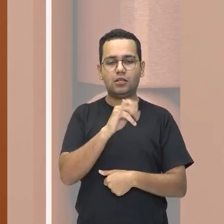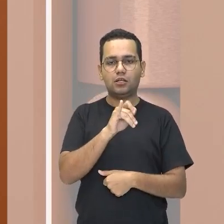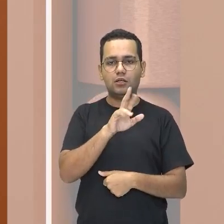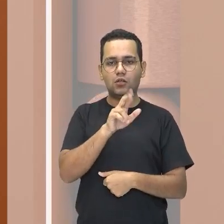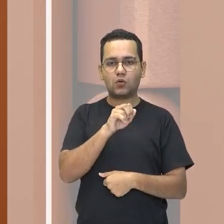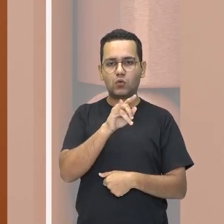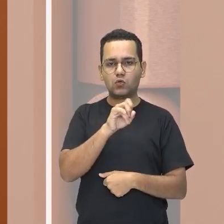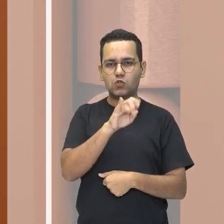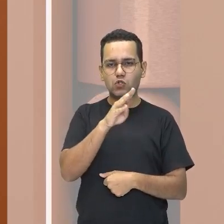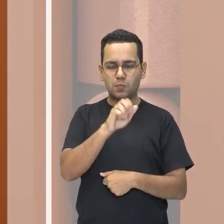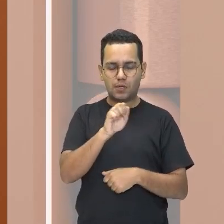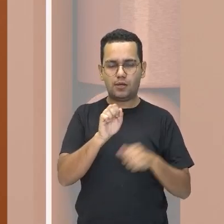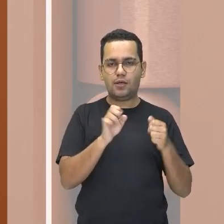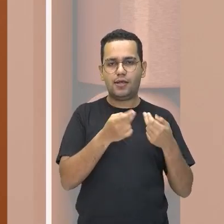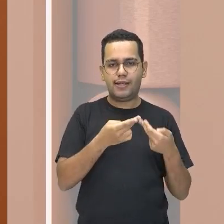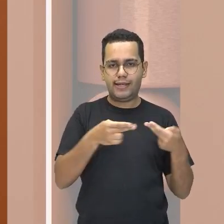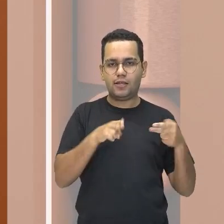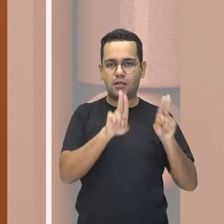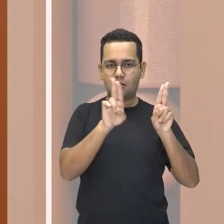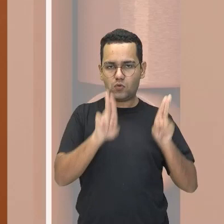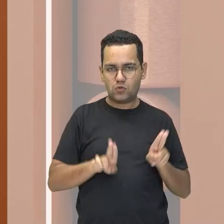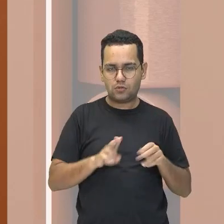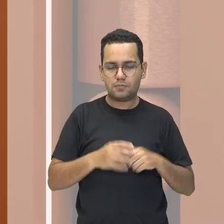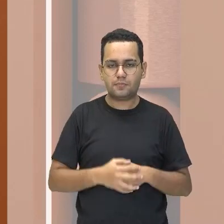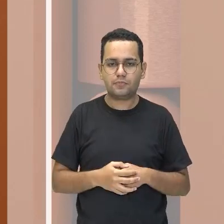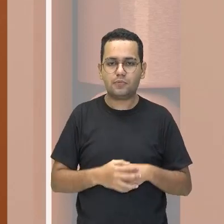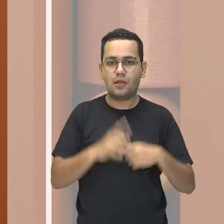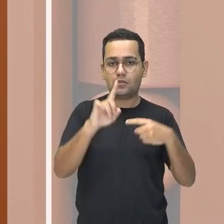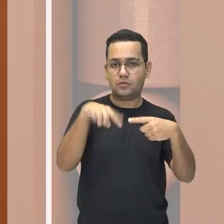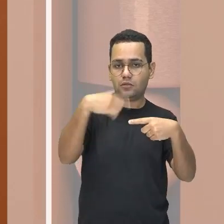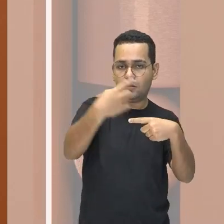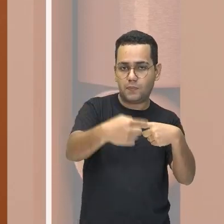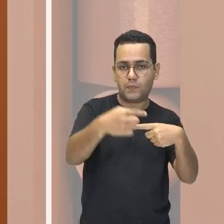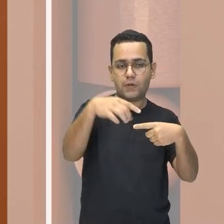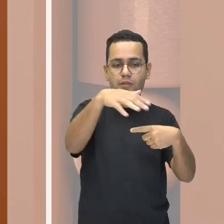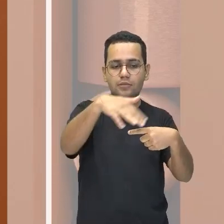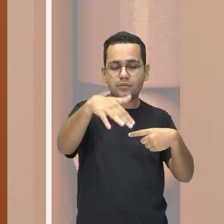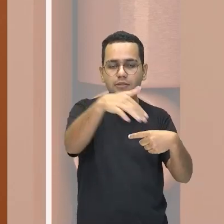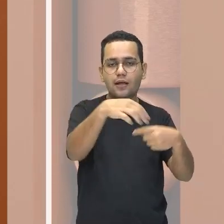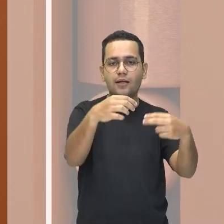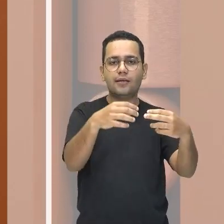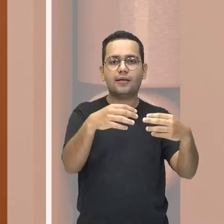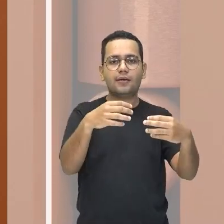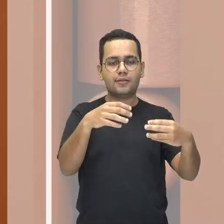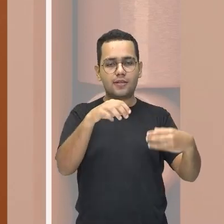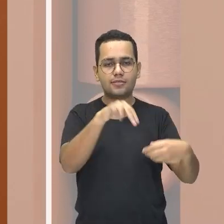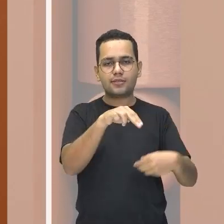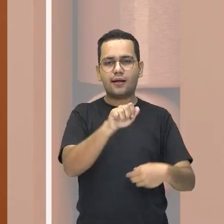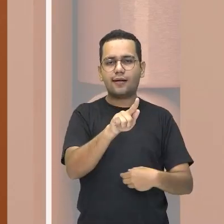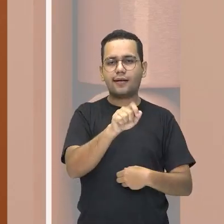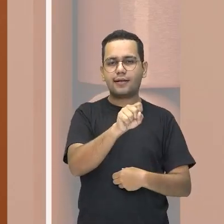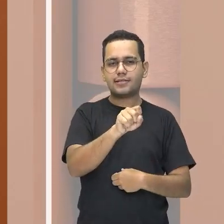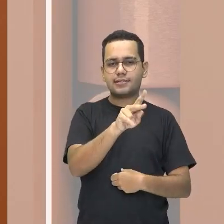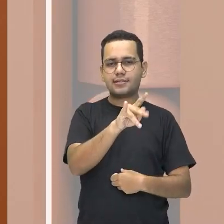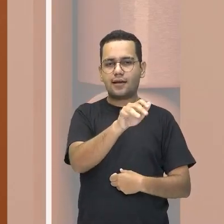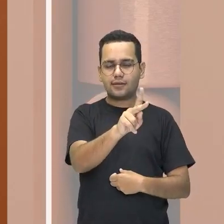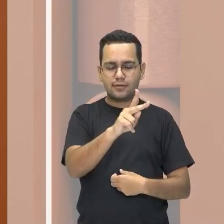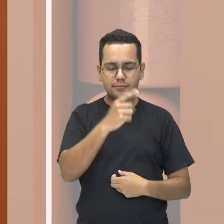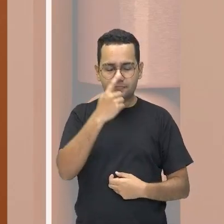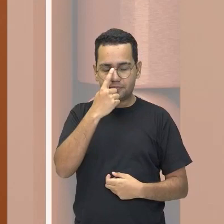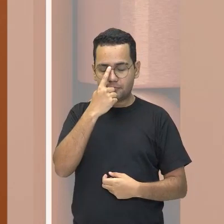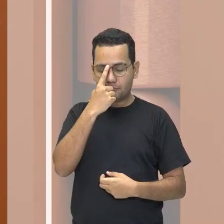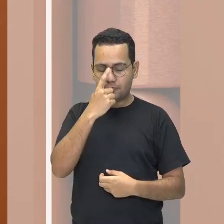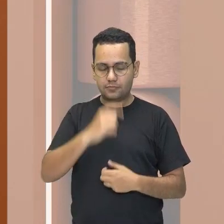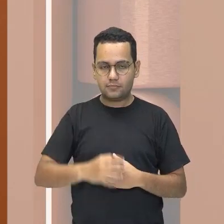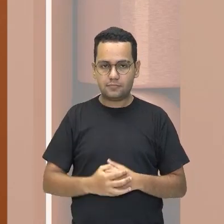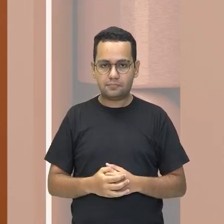onde foi lançada essa bomba atômica, e posteriormente na cidade de Nagasaki. Isso é algo marcante porque